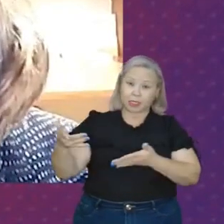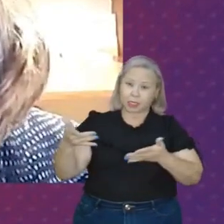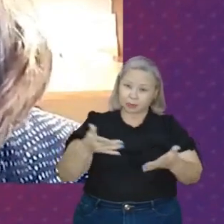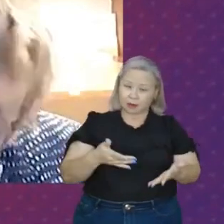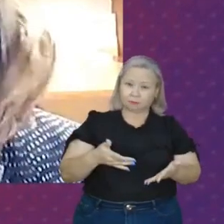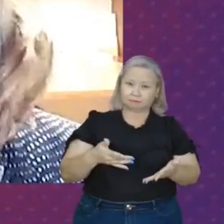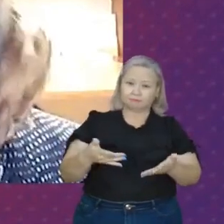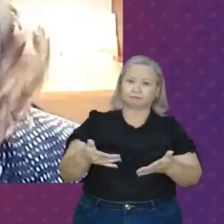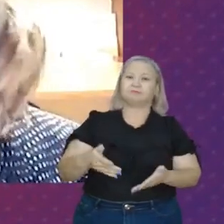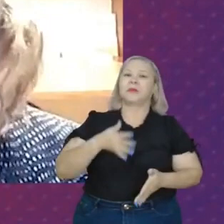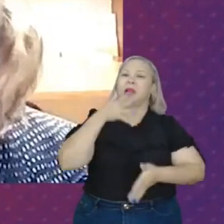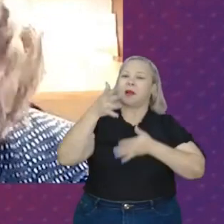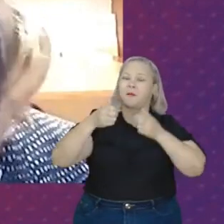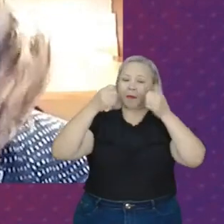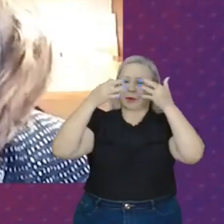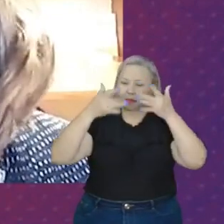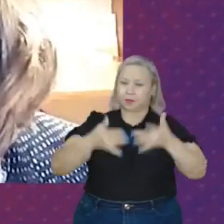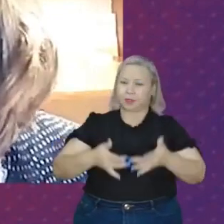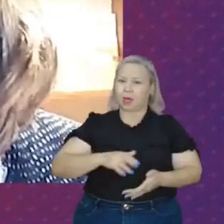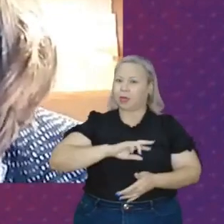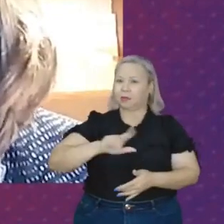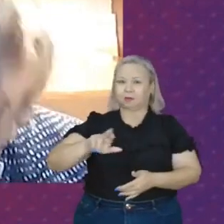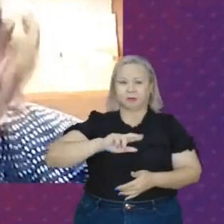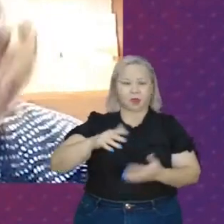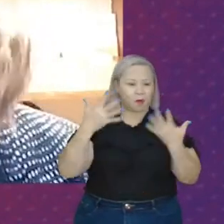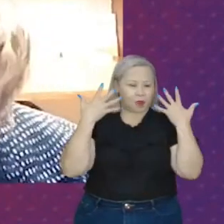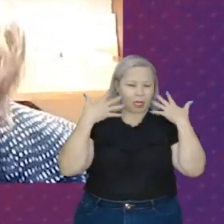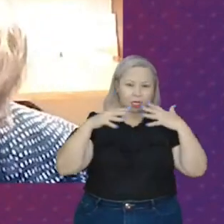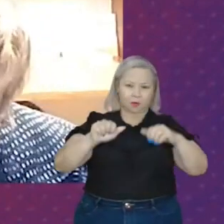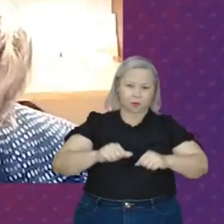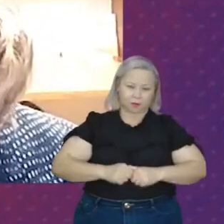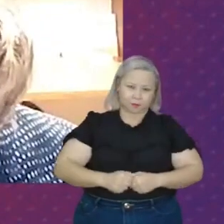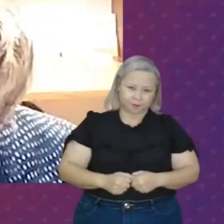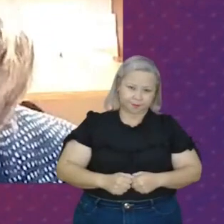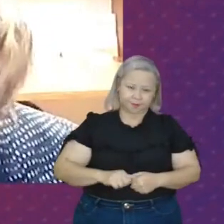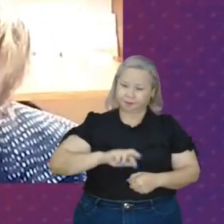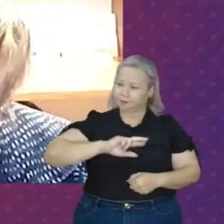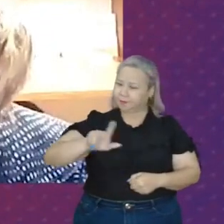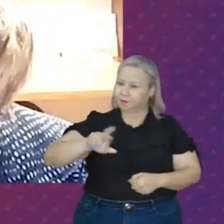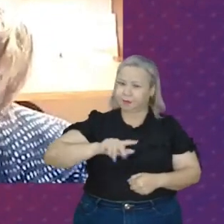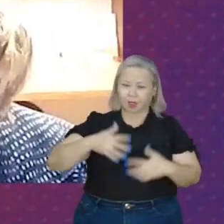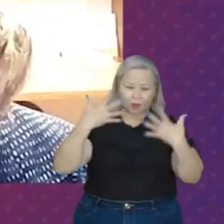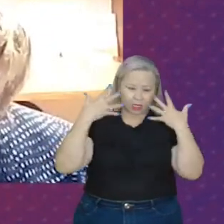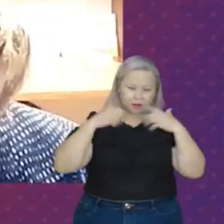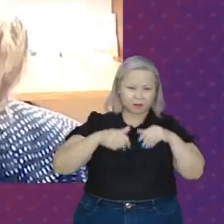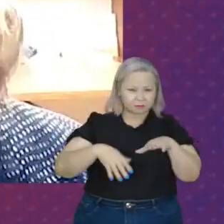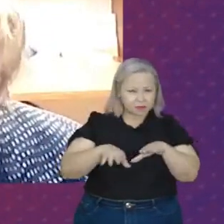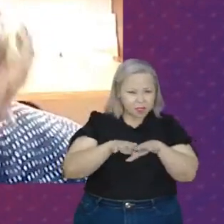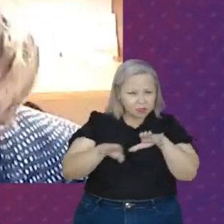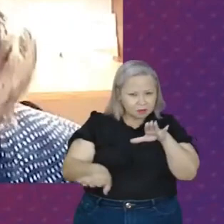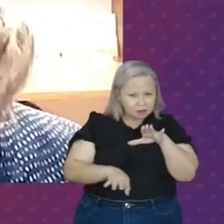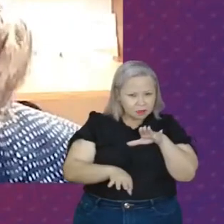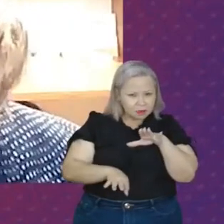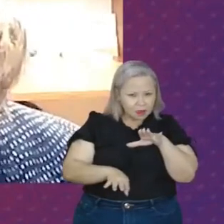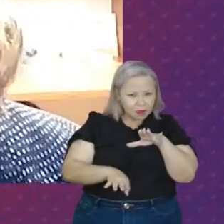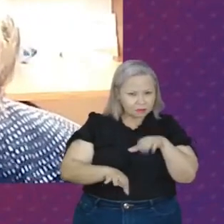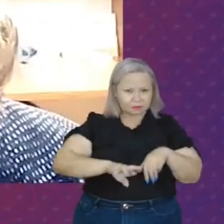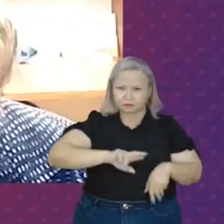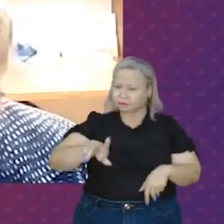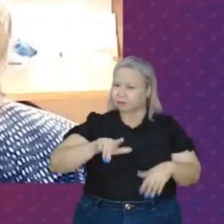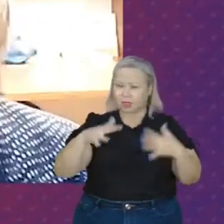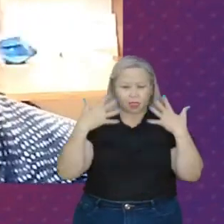desnaturalizar. Desnaturalizar o que não é natural. Desnaturalizar a fome, a desigualdade,